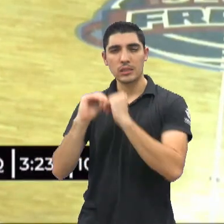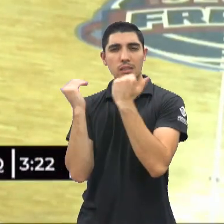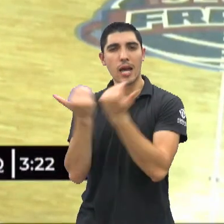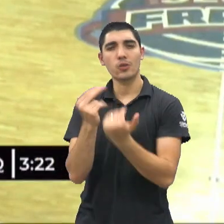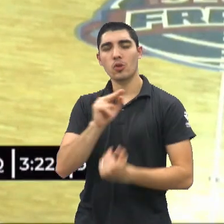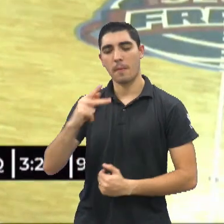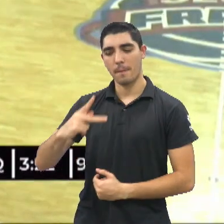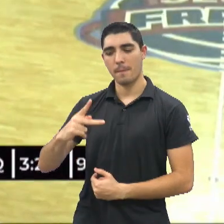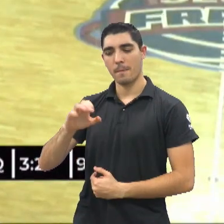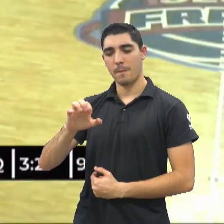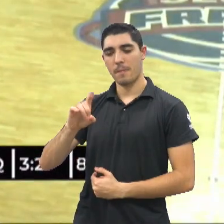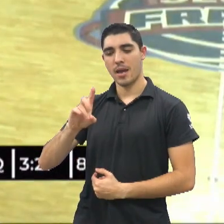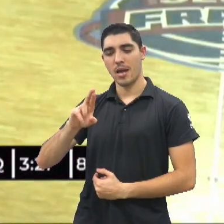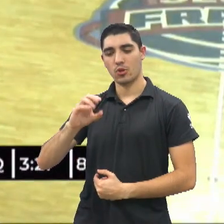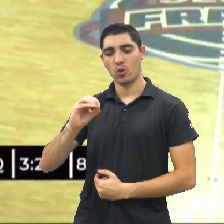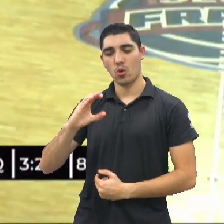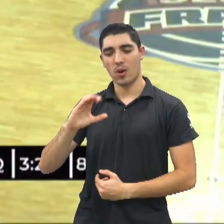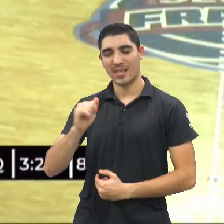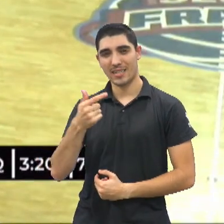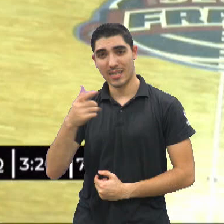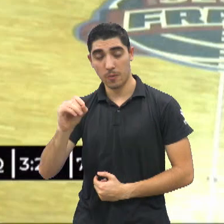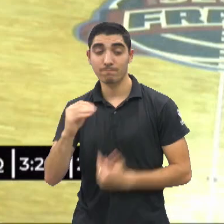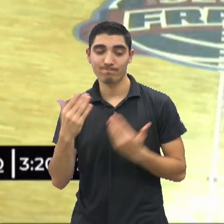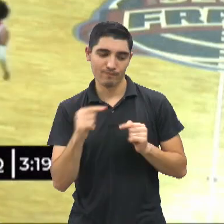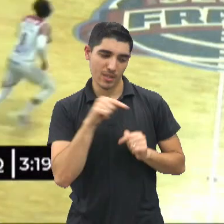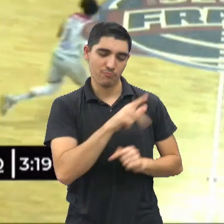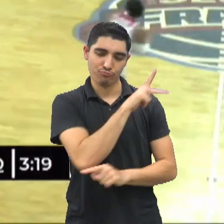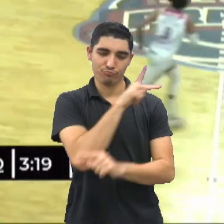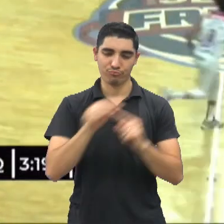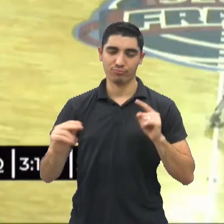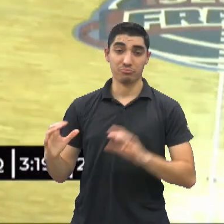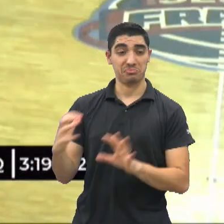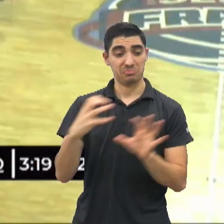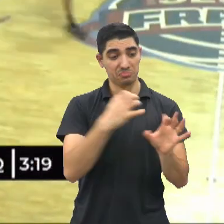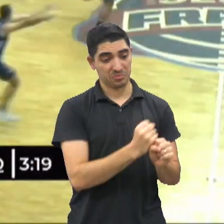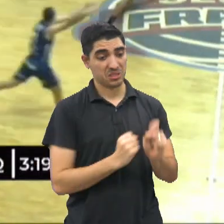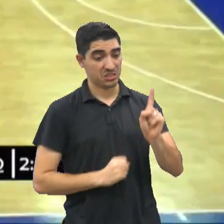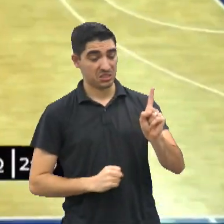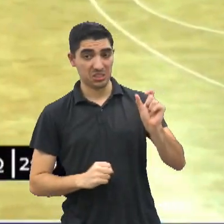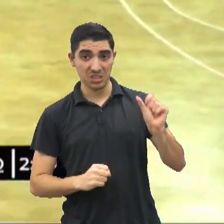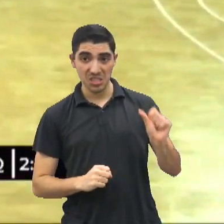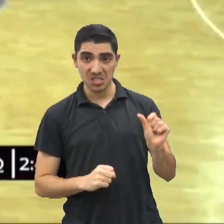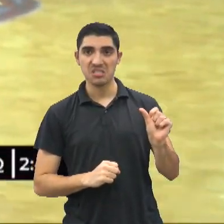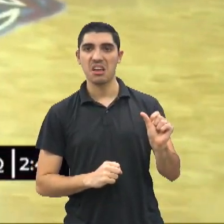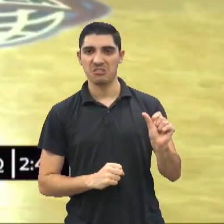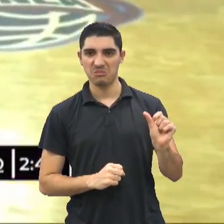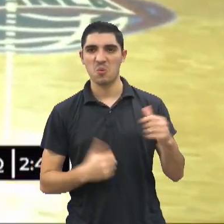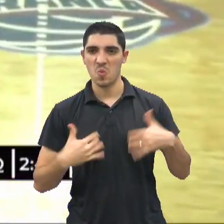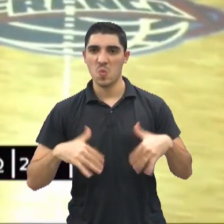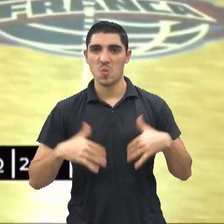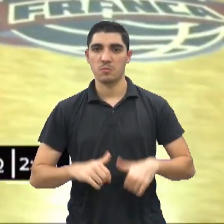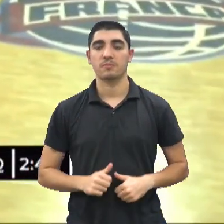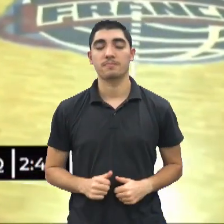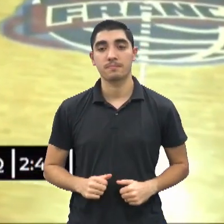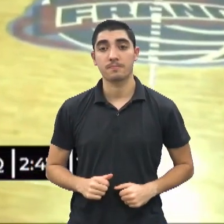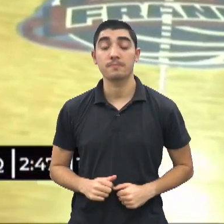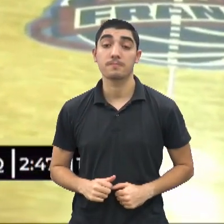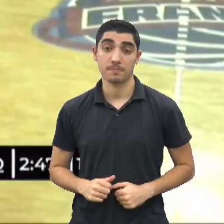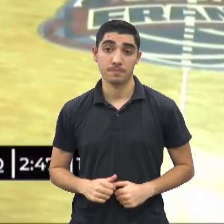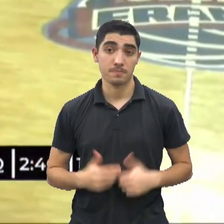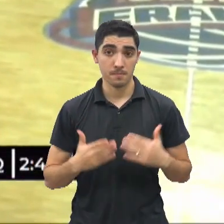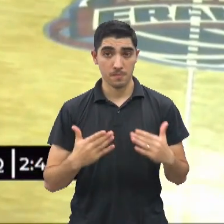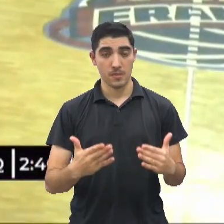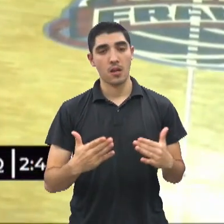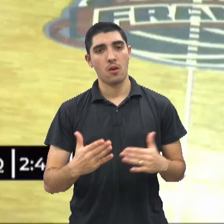sustos na partida e concretizou aí o seu título 16º dentro da sua história no basquetebol é eu acho que como saldo